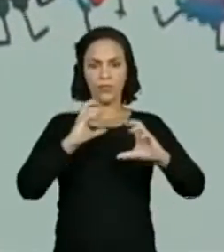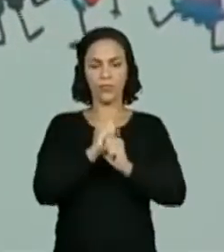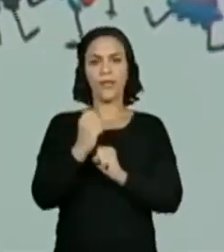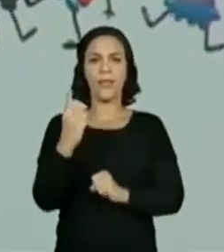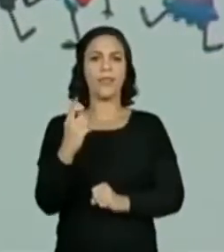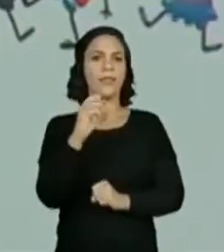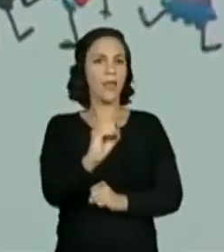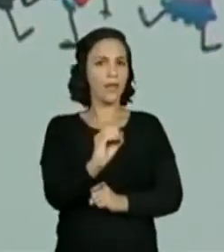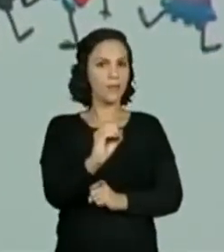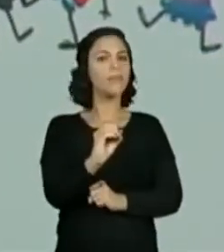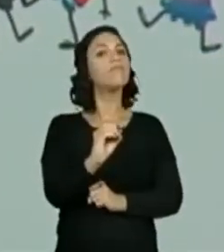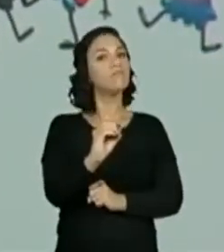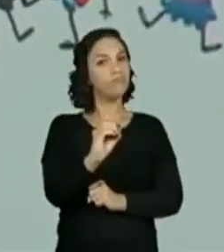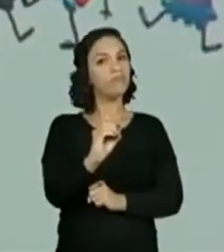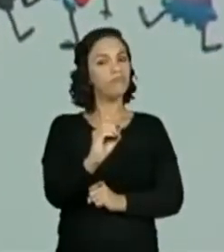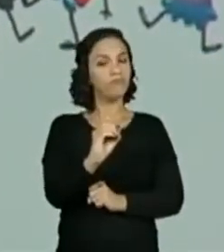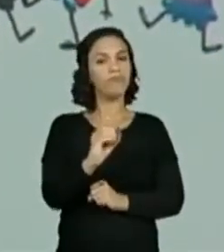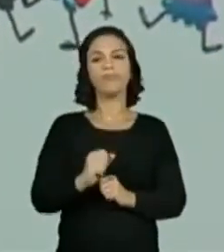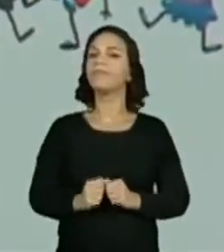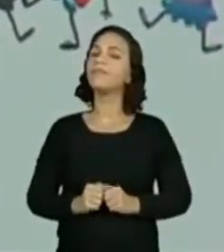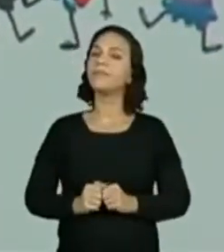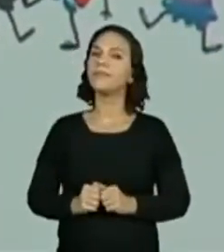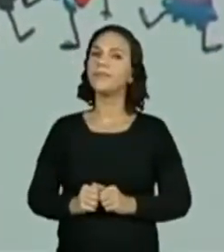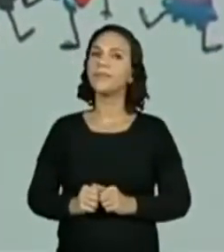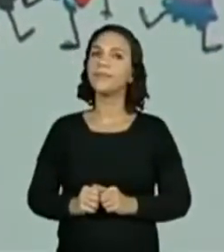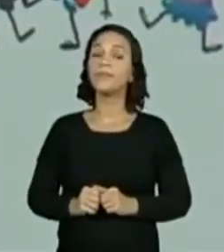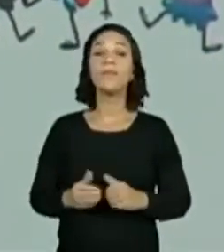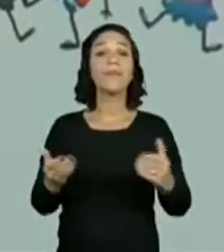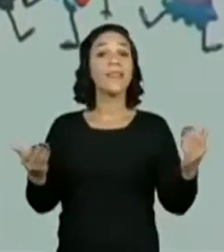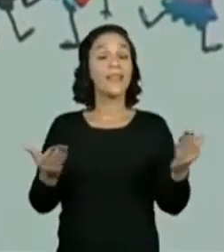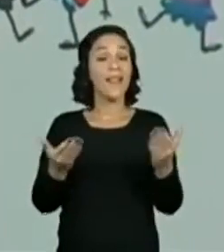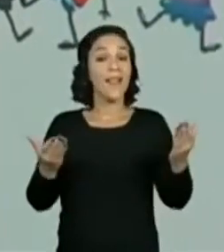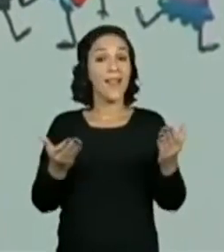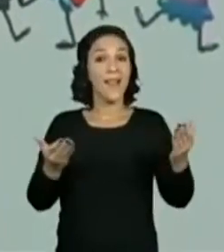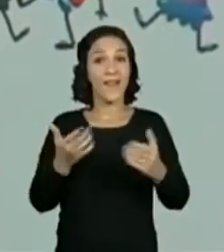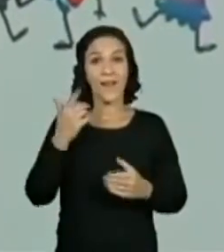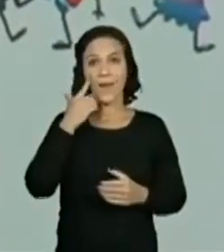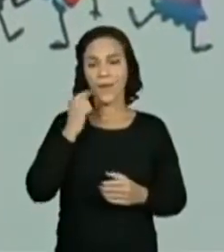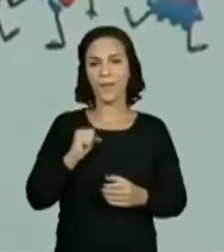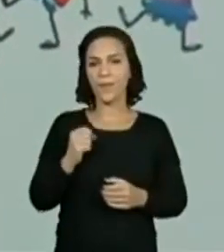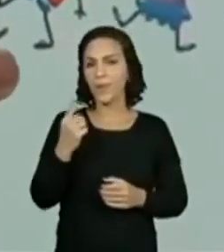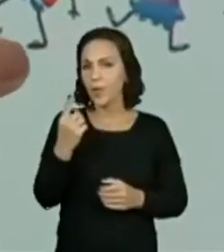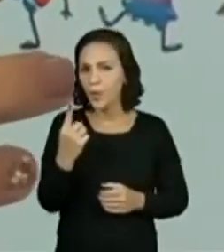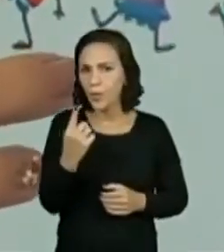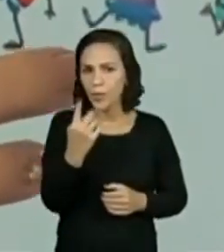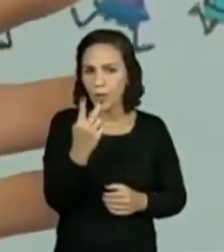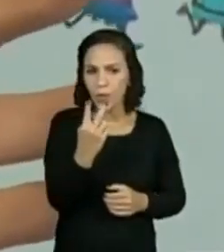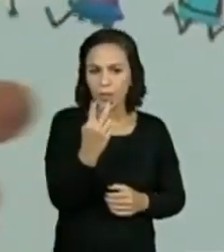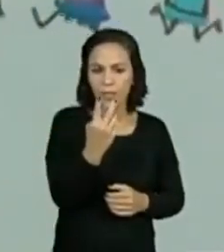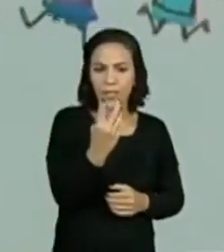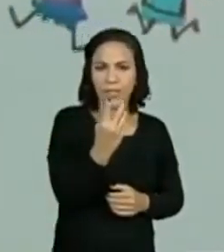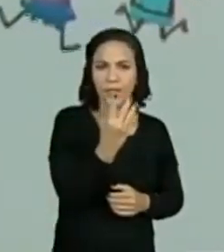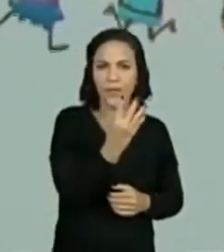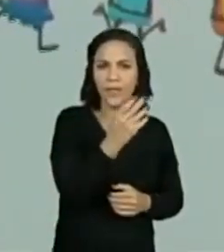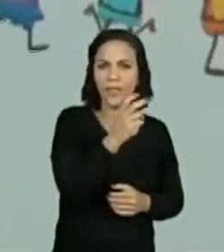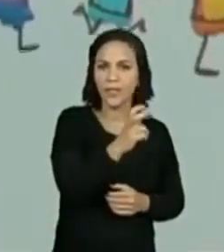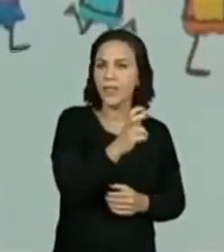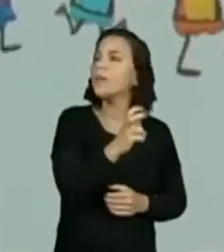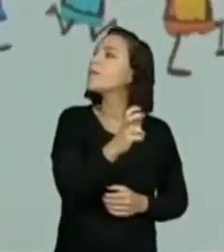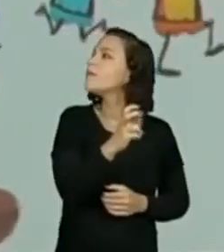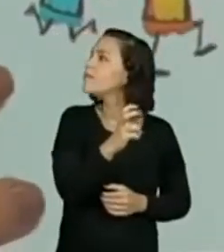uma dezena completa. Olha só. Vamos contar os próximos 5? 1, 2, 3, 4,